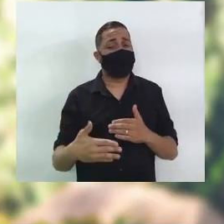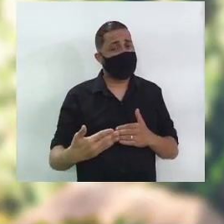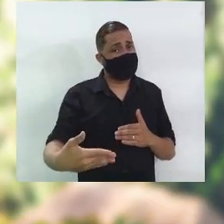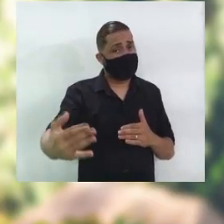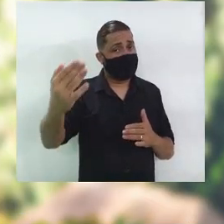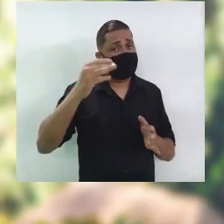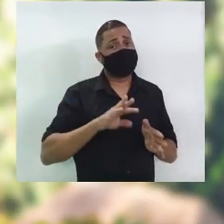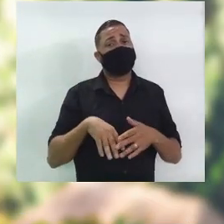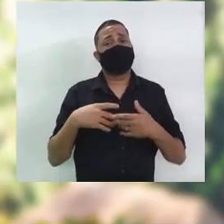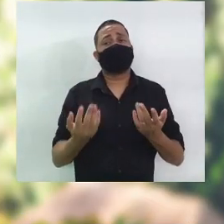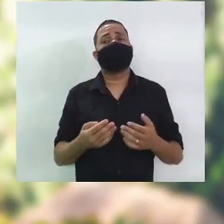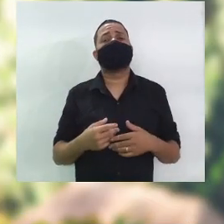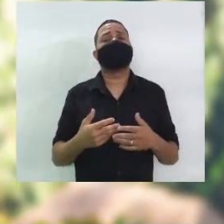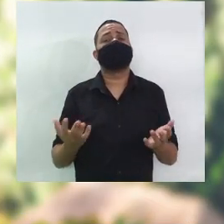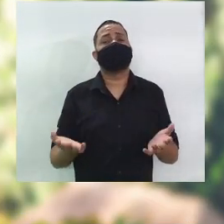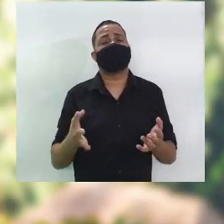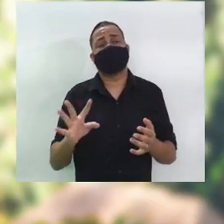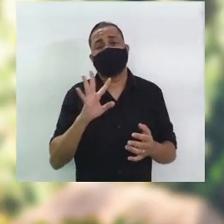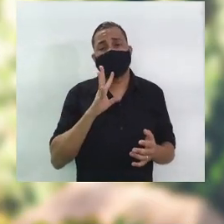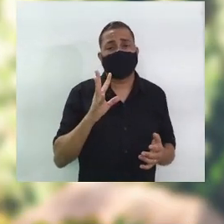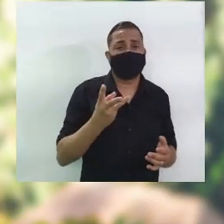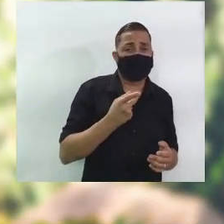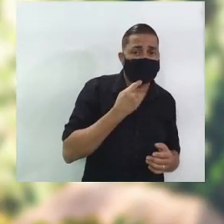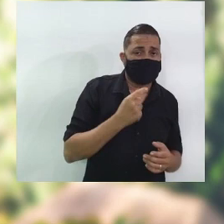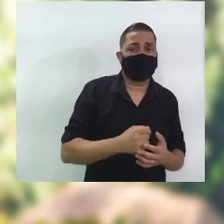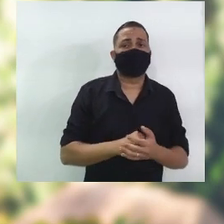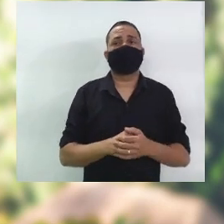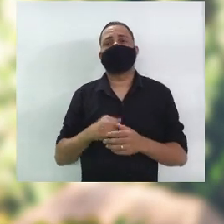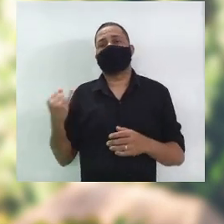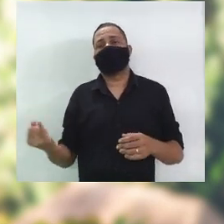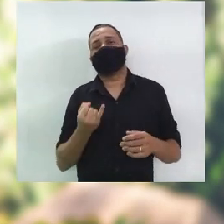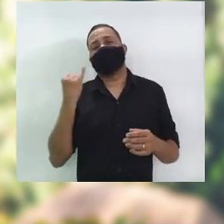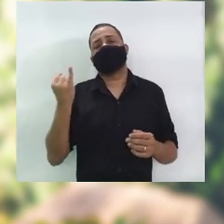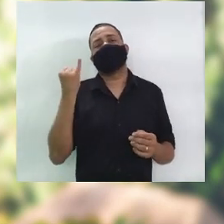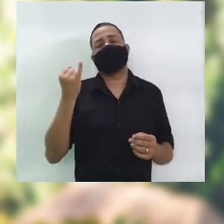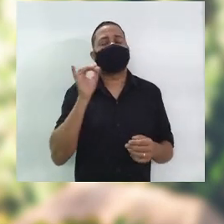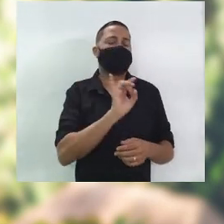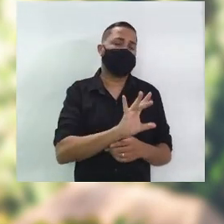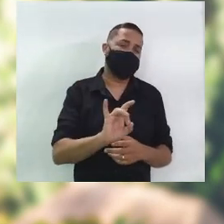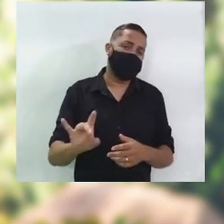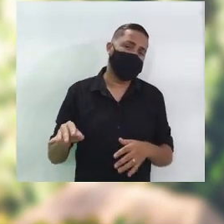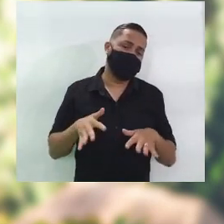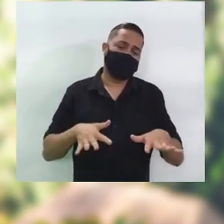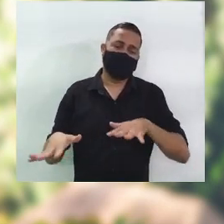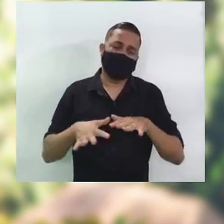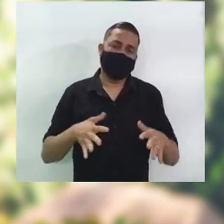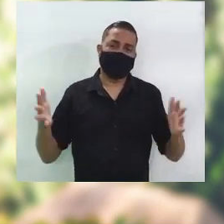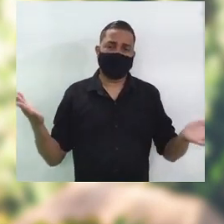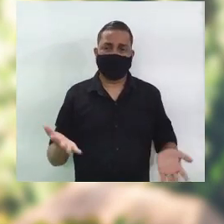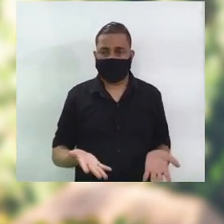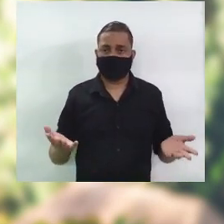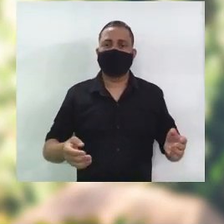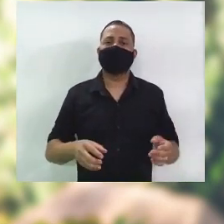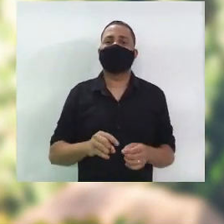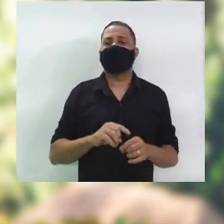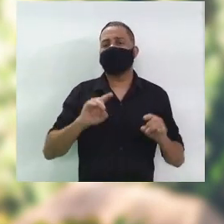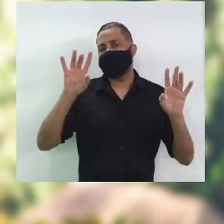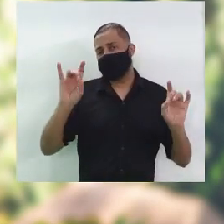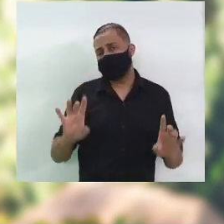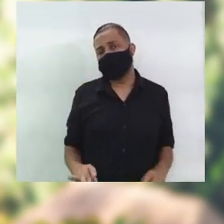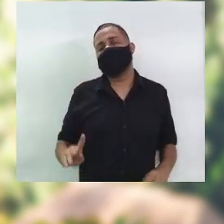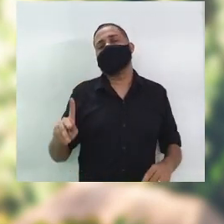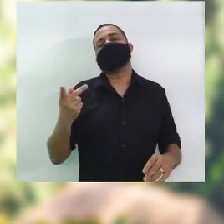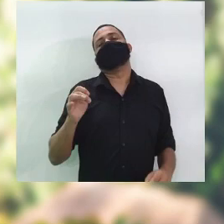adiante. Então é isso aí, conhecer os pontos importantes de cada movimento. E hoje, em especial, o